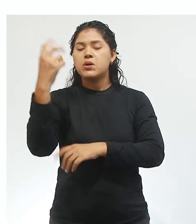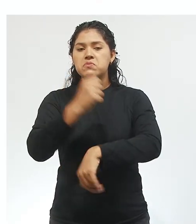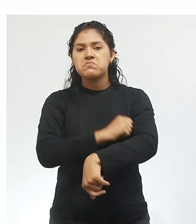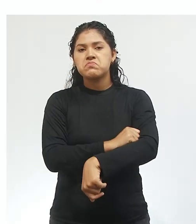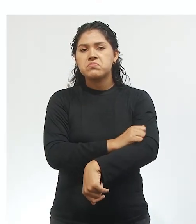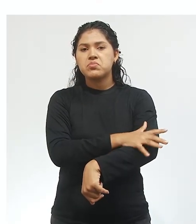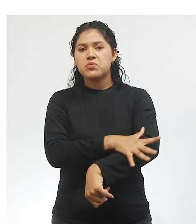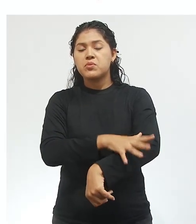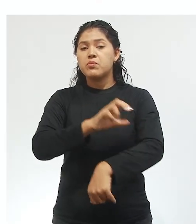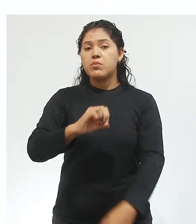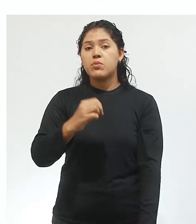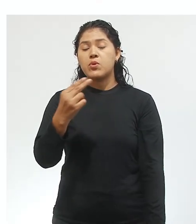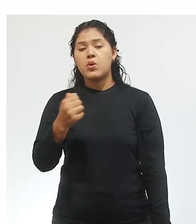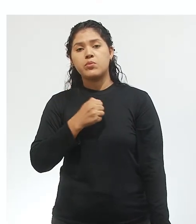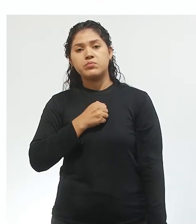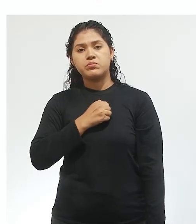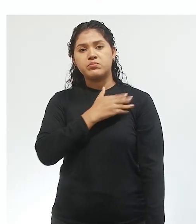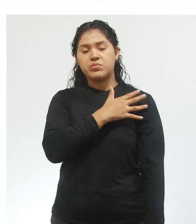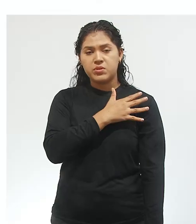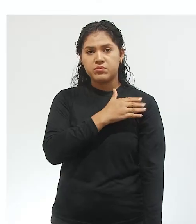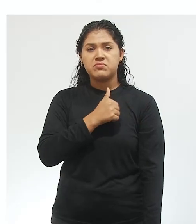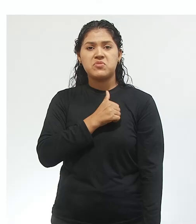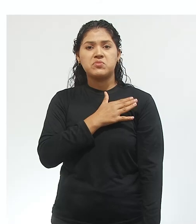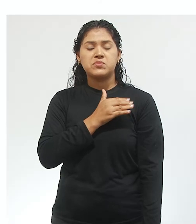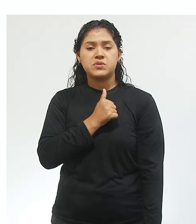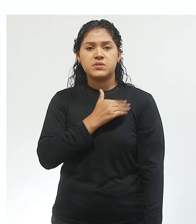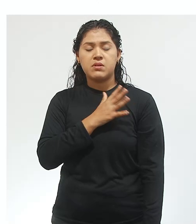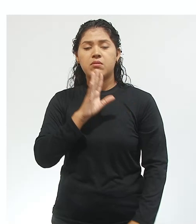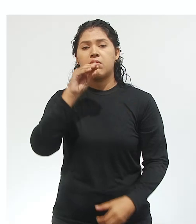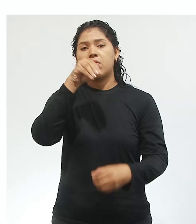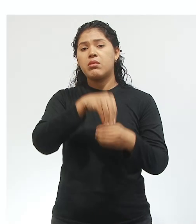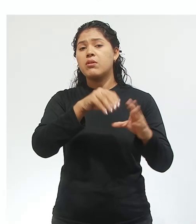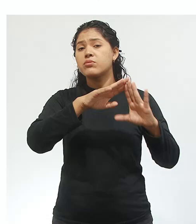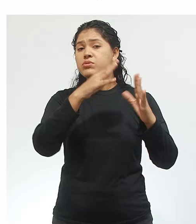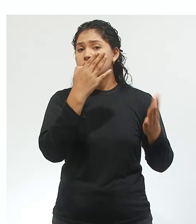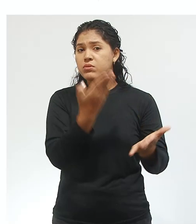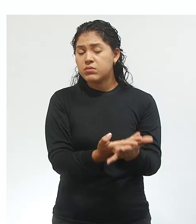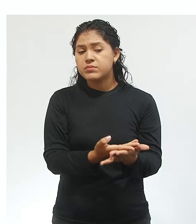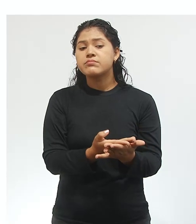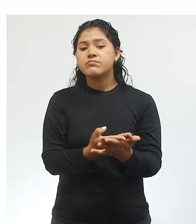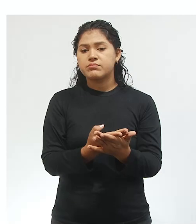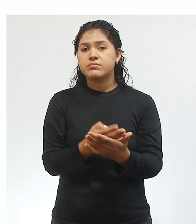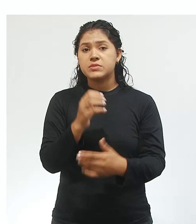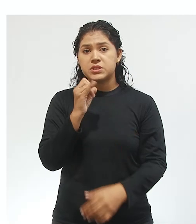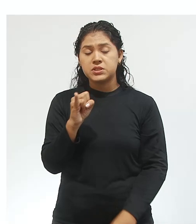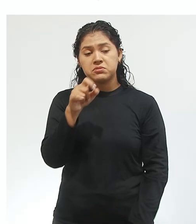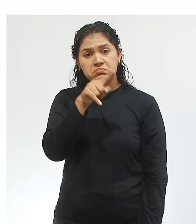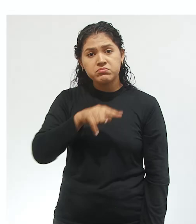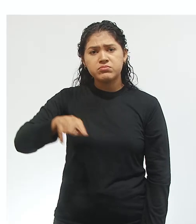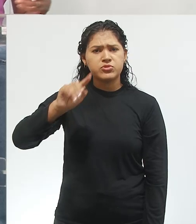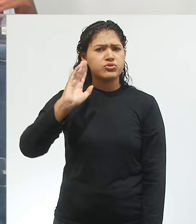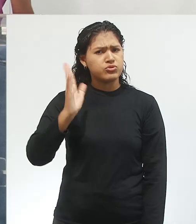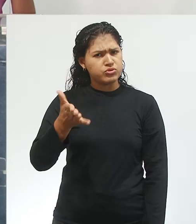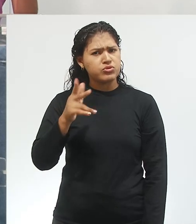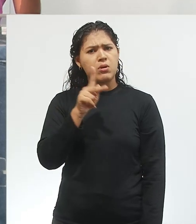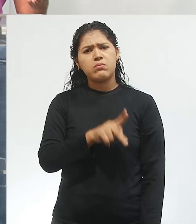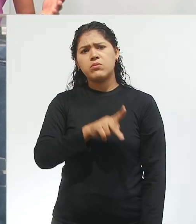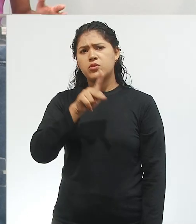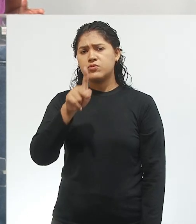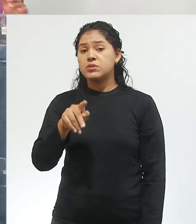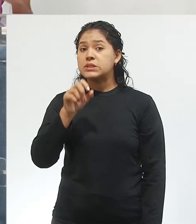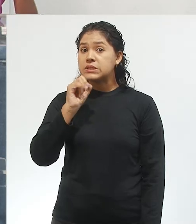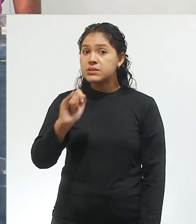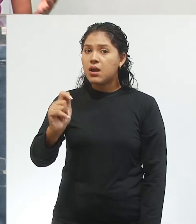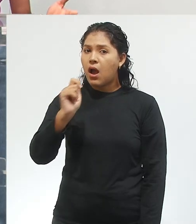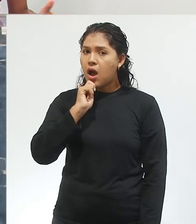se manifestem no espaço escolar. Se você já é professor, se você,